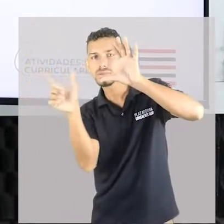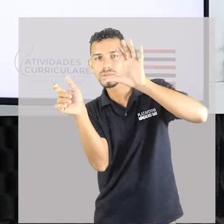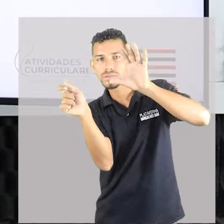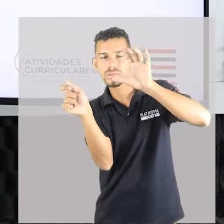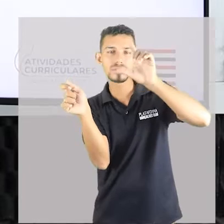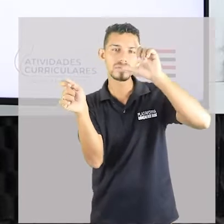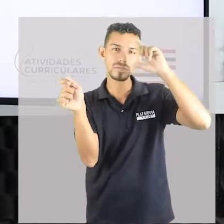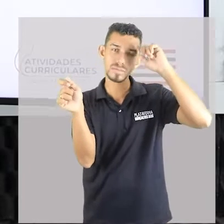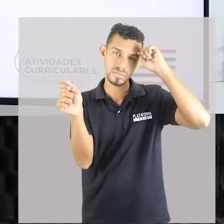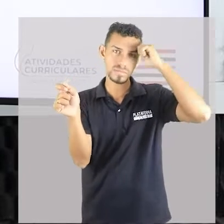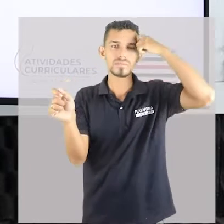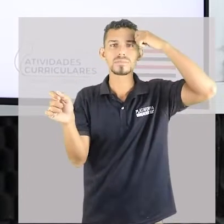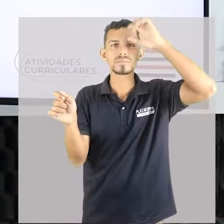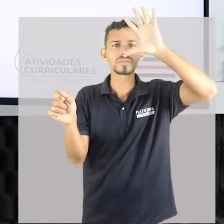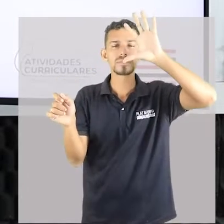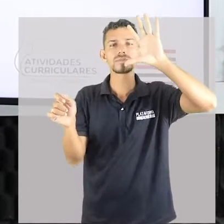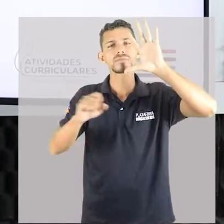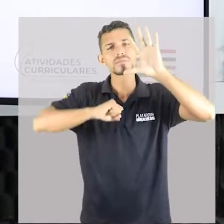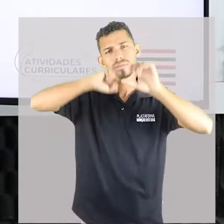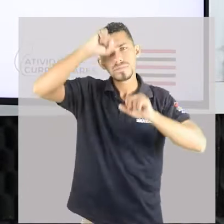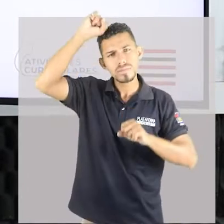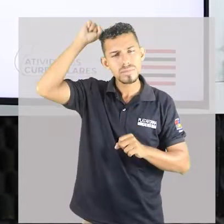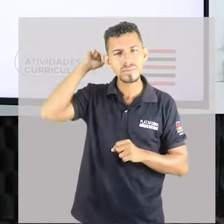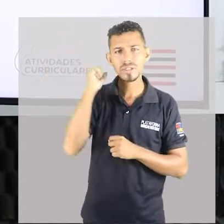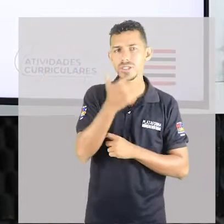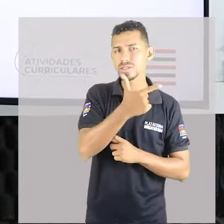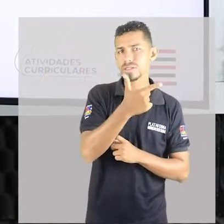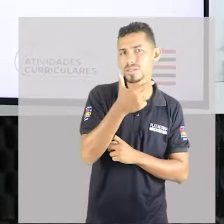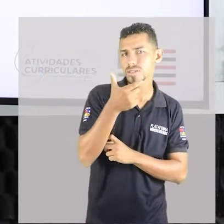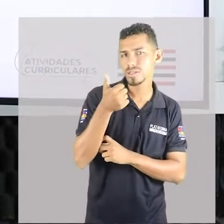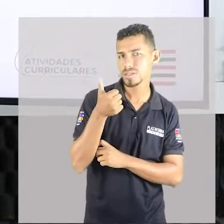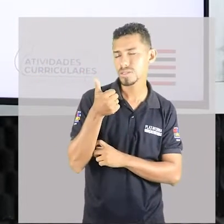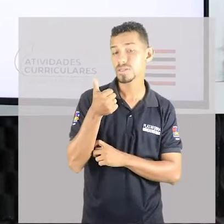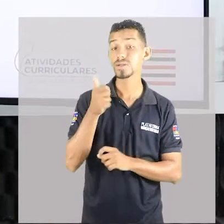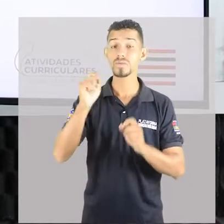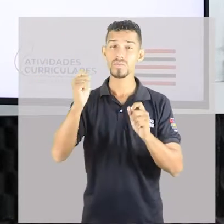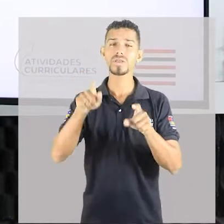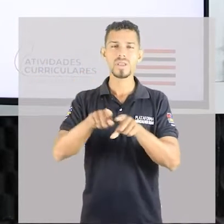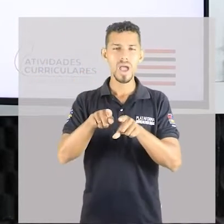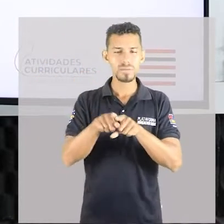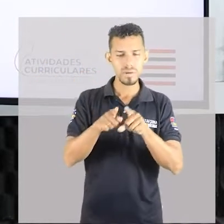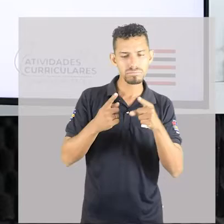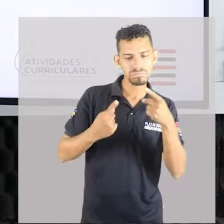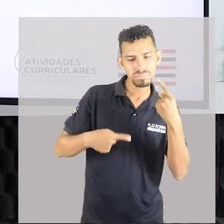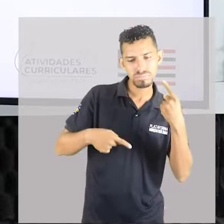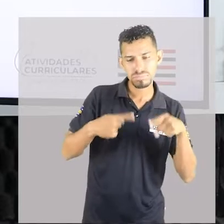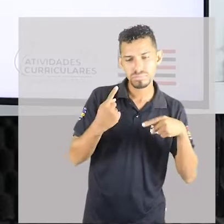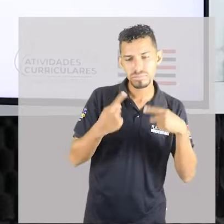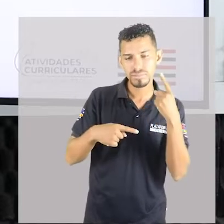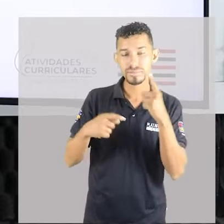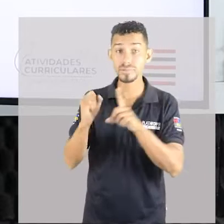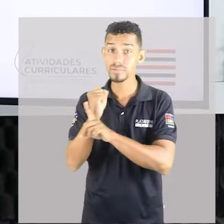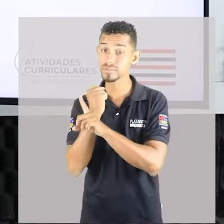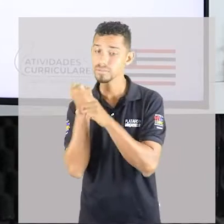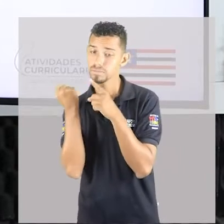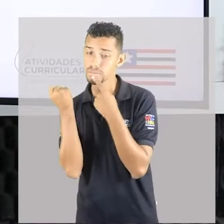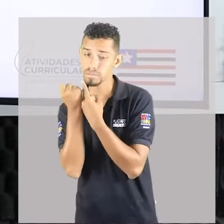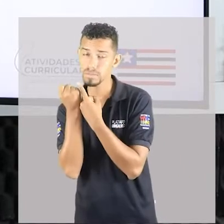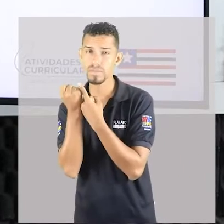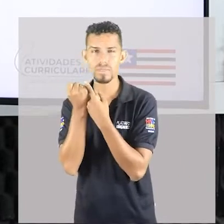nosso século XXI, ele tem muitas mazelas políticas, sociais. Com certeza você